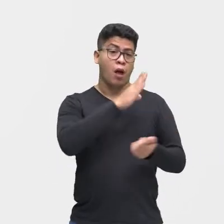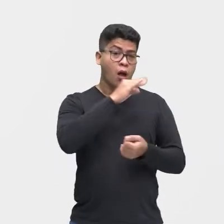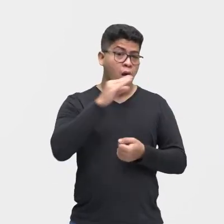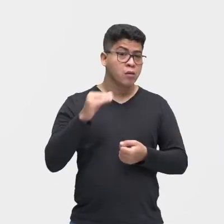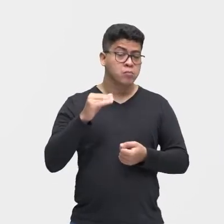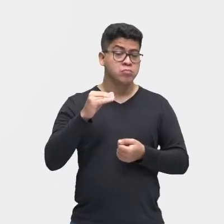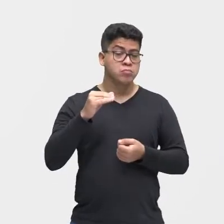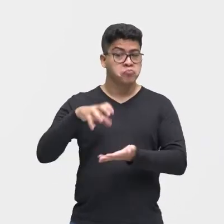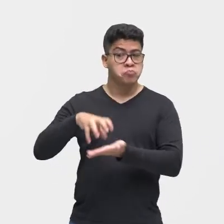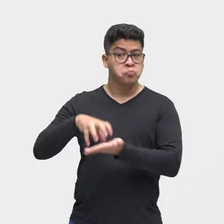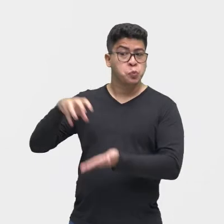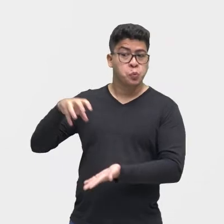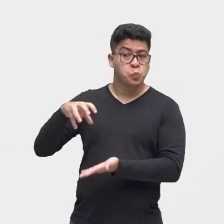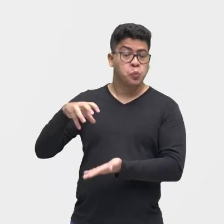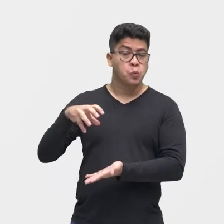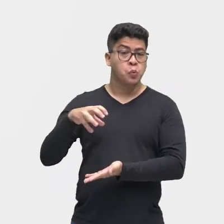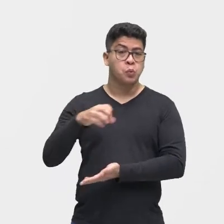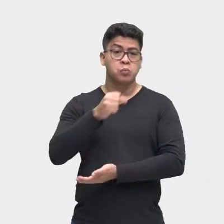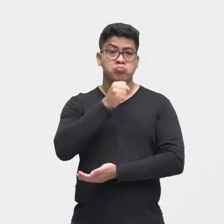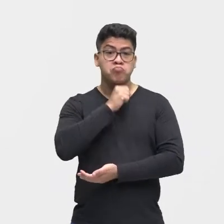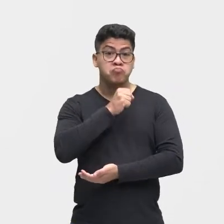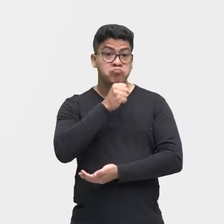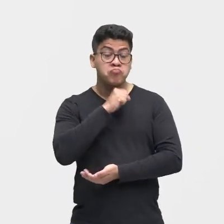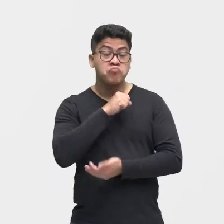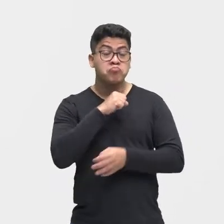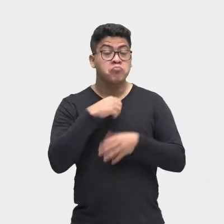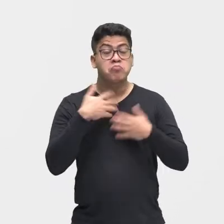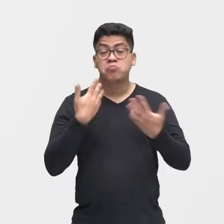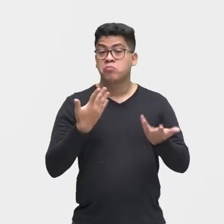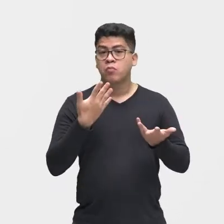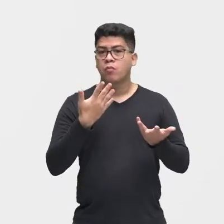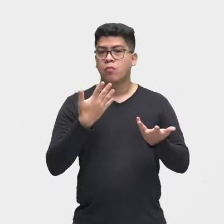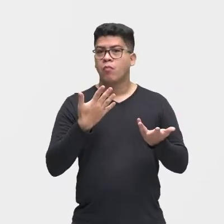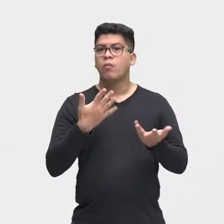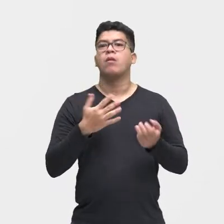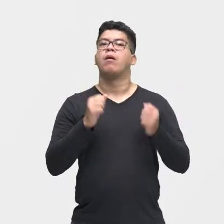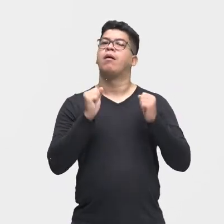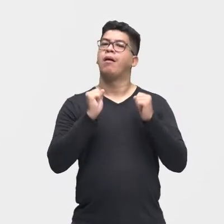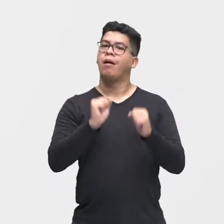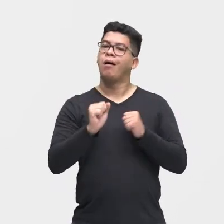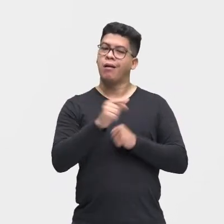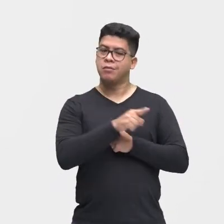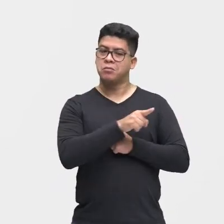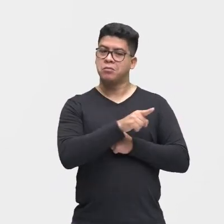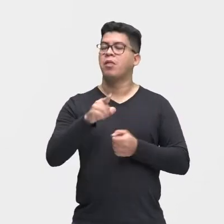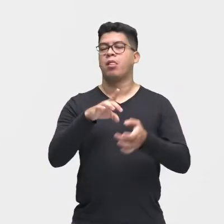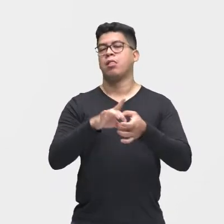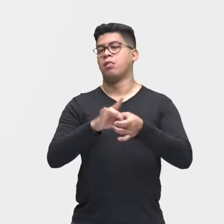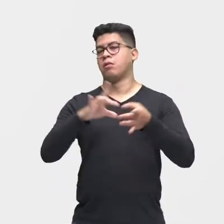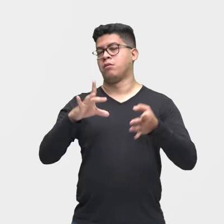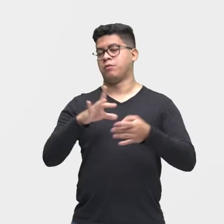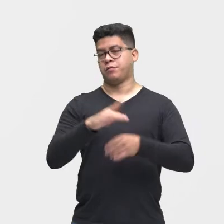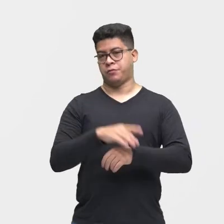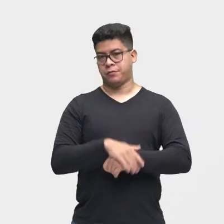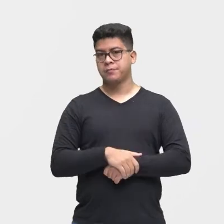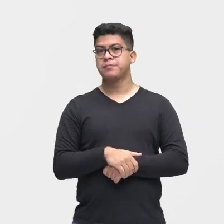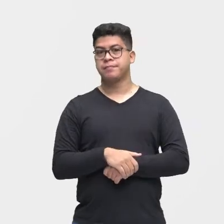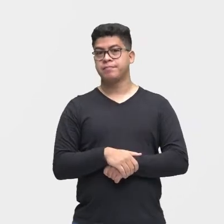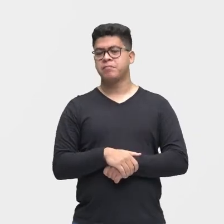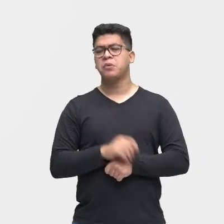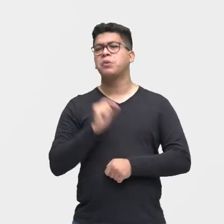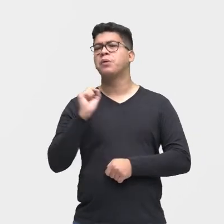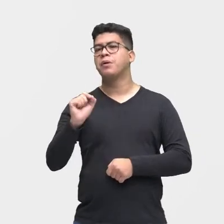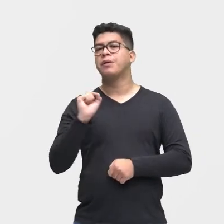É só vocês lembrarem os benefícios que esse jogo de tabuleiro proporci Ona ao seu jogadores que são chamados de